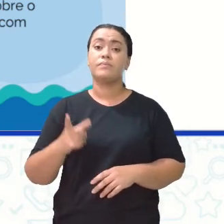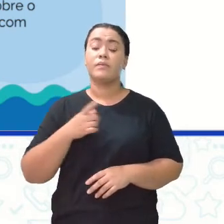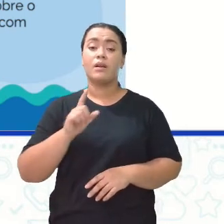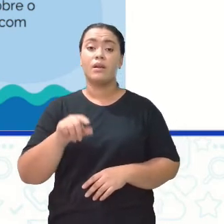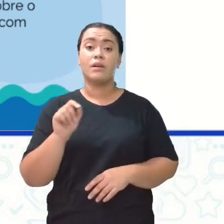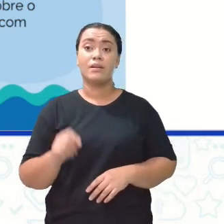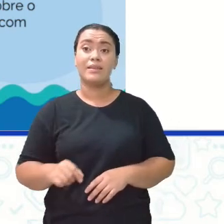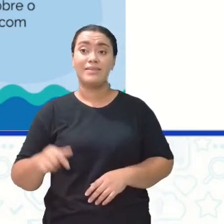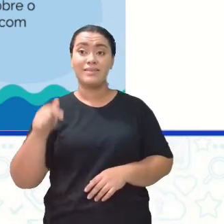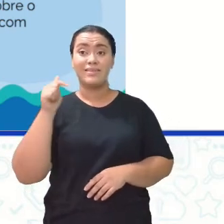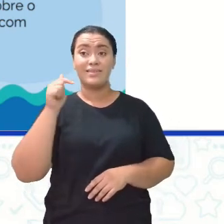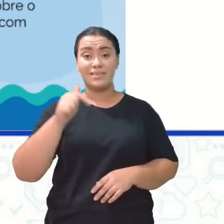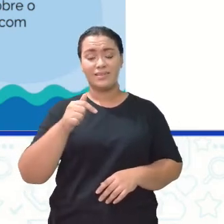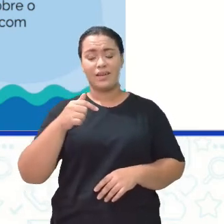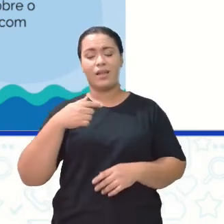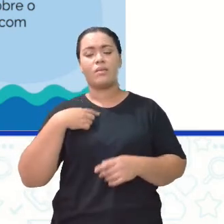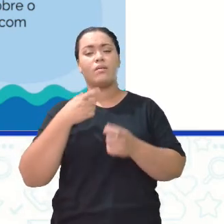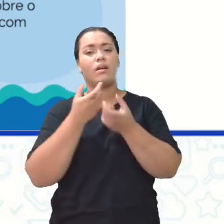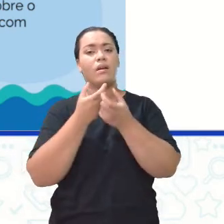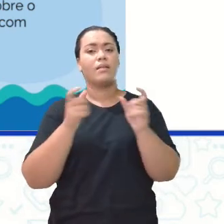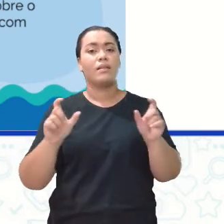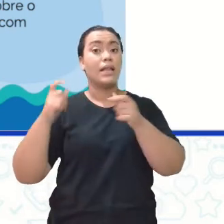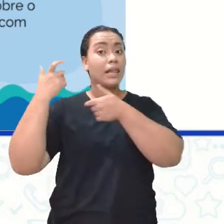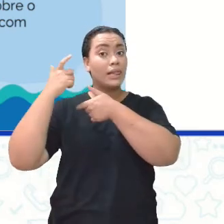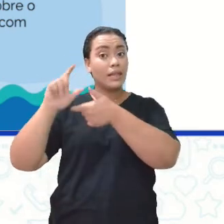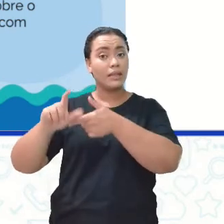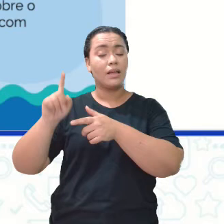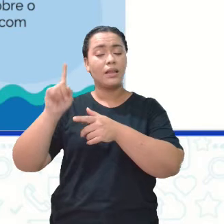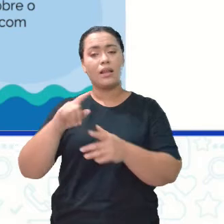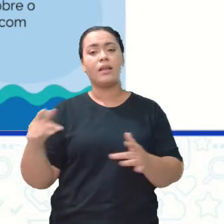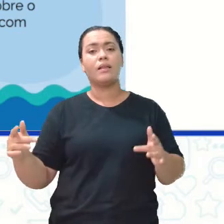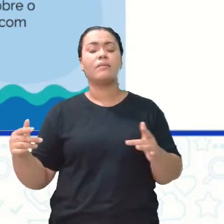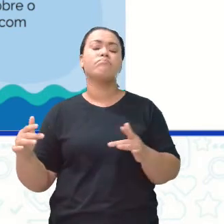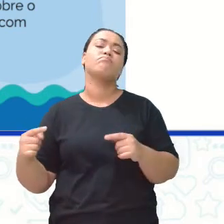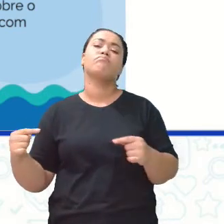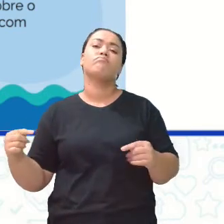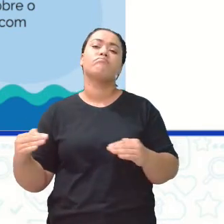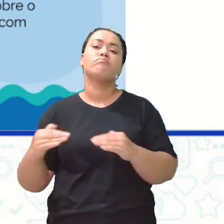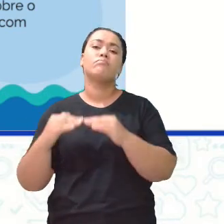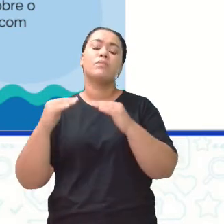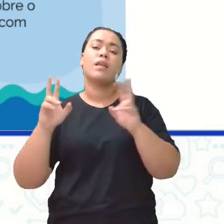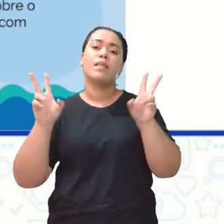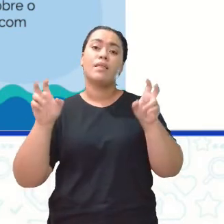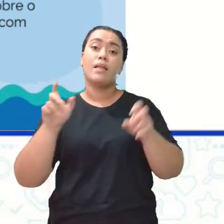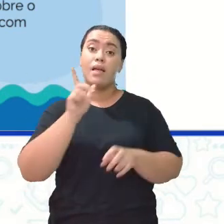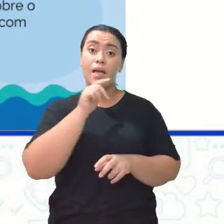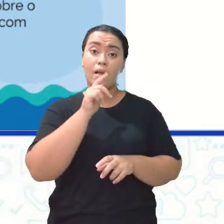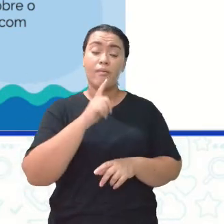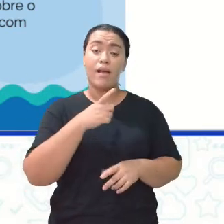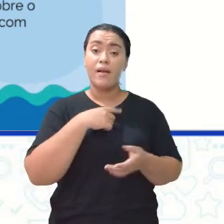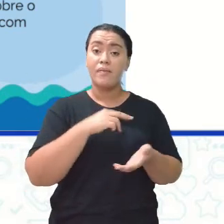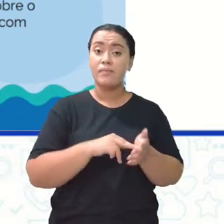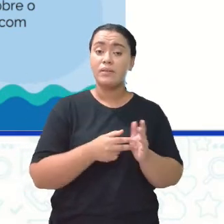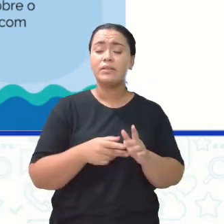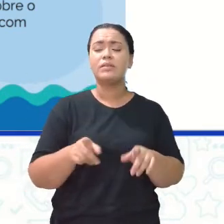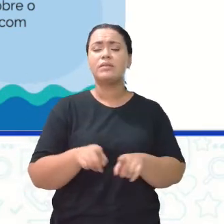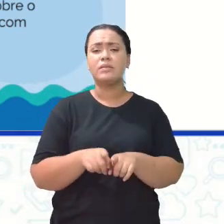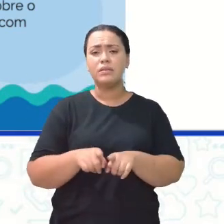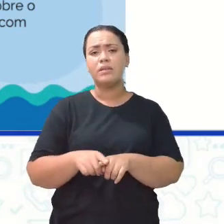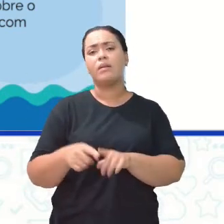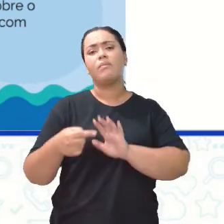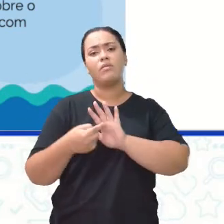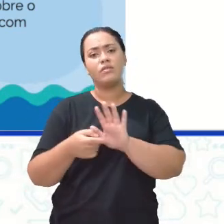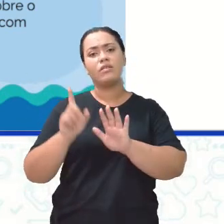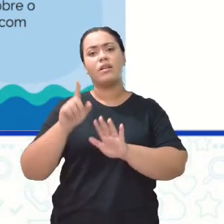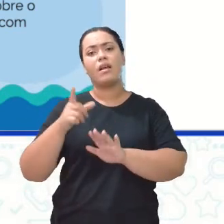7 ditados que têm relação com o tema água e através deles fomos, além dos seus significados, fazendo referência à